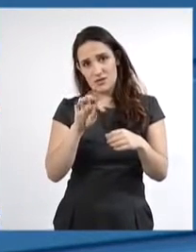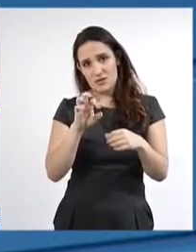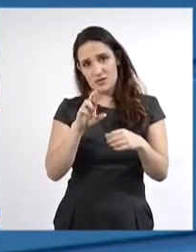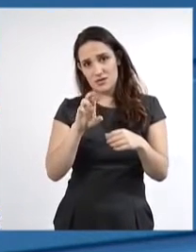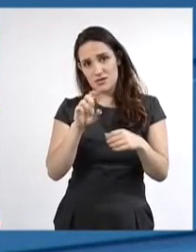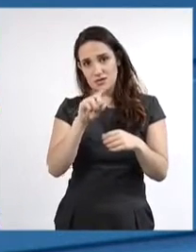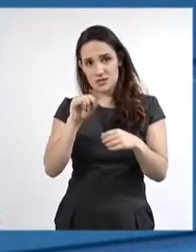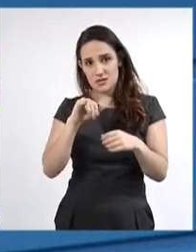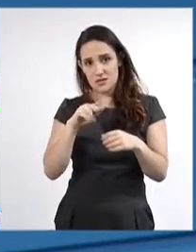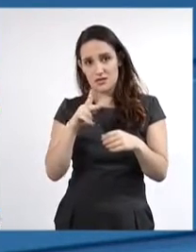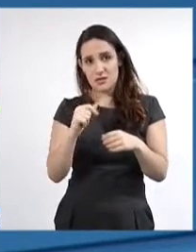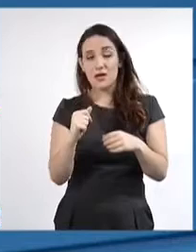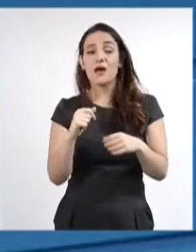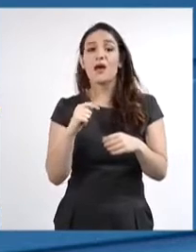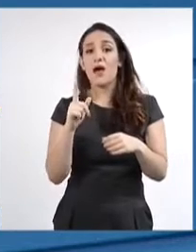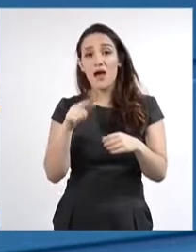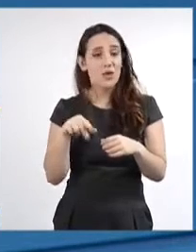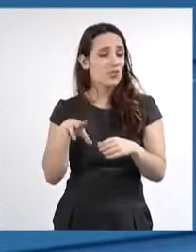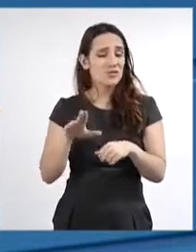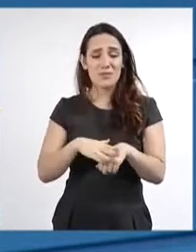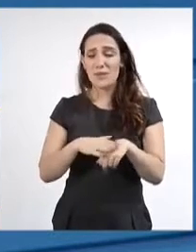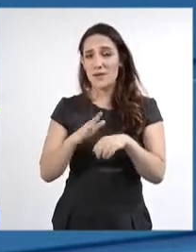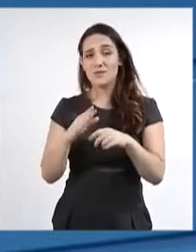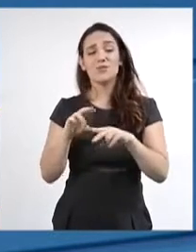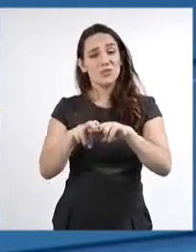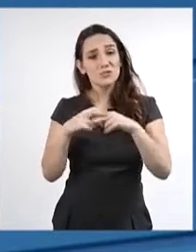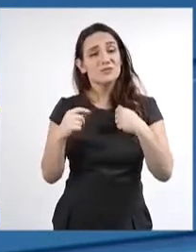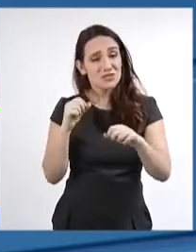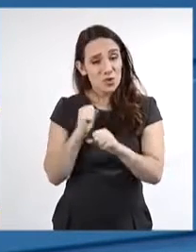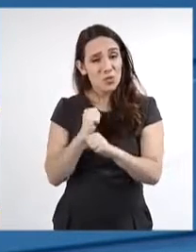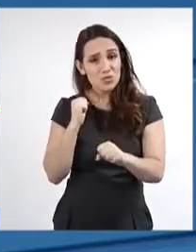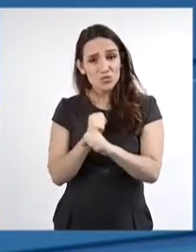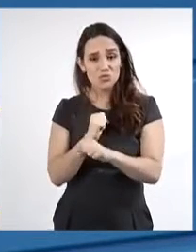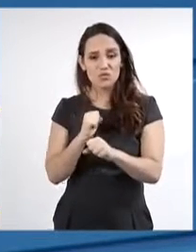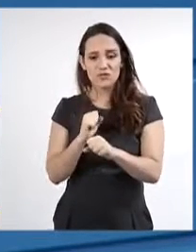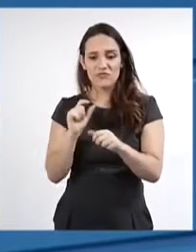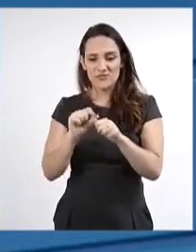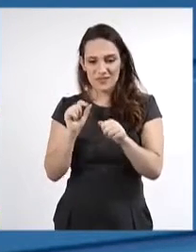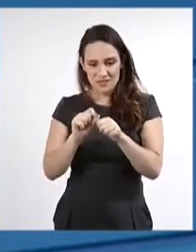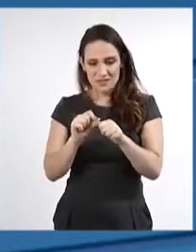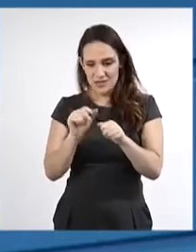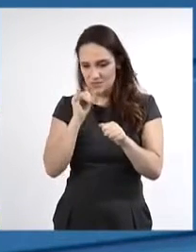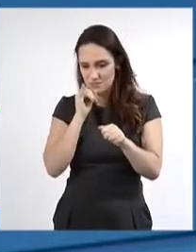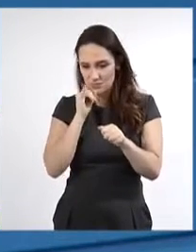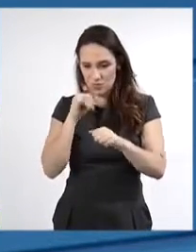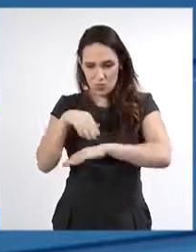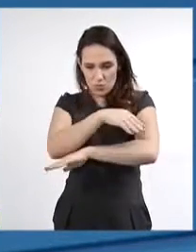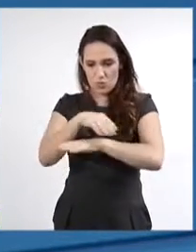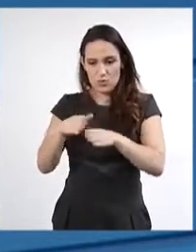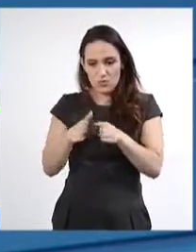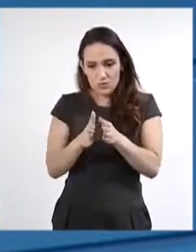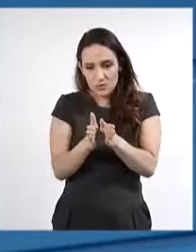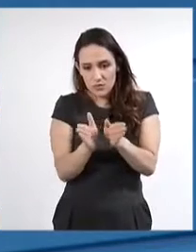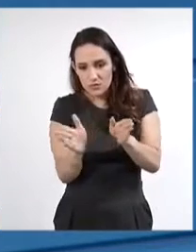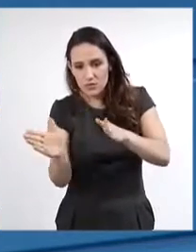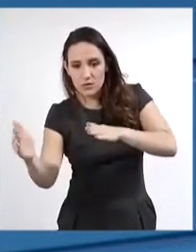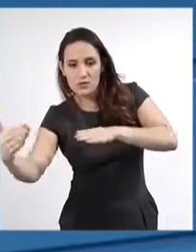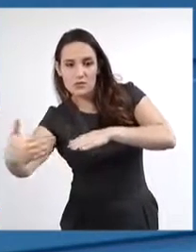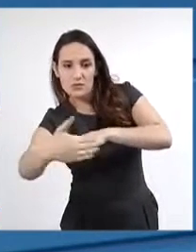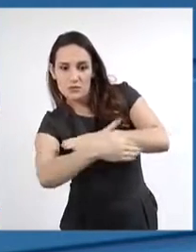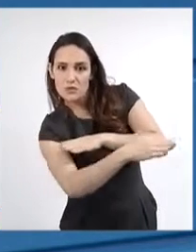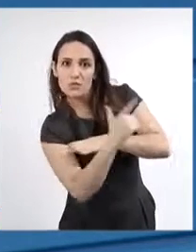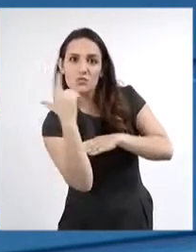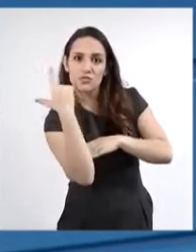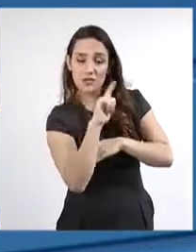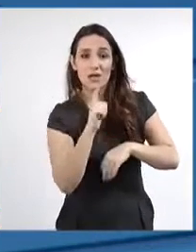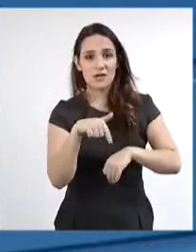a via, solicito que seja realizado um estudo de viabilidade para a construção deste trevo com iluminação pública. A intenção dessa intervenção é dar